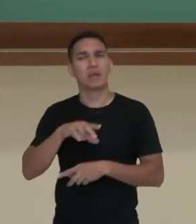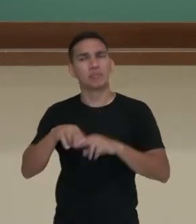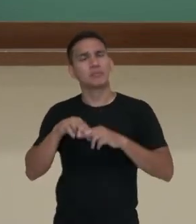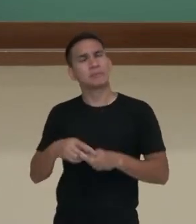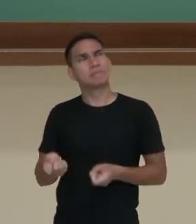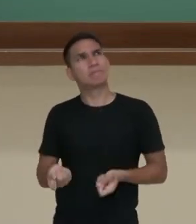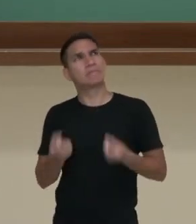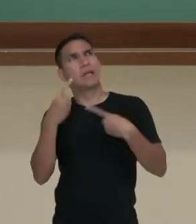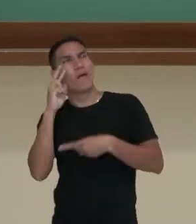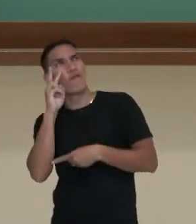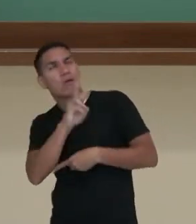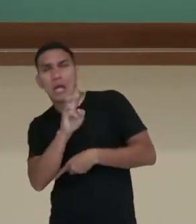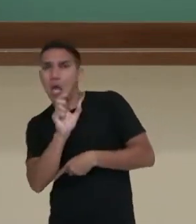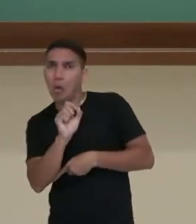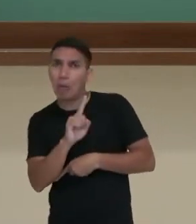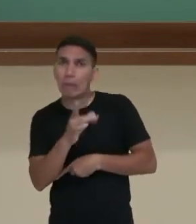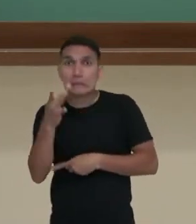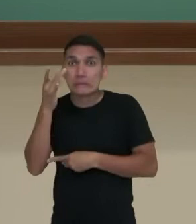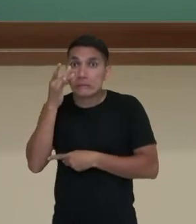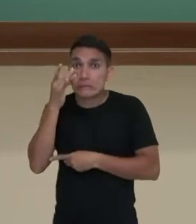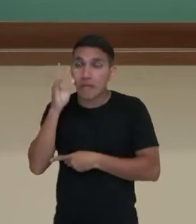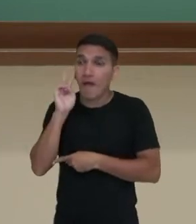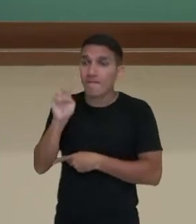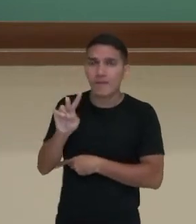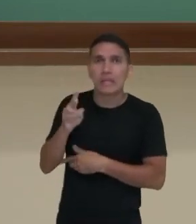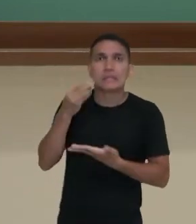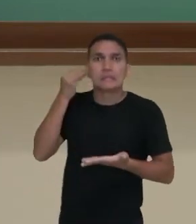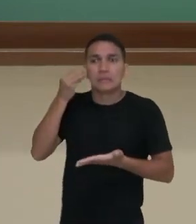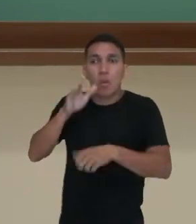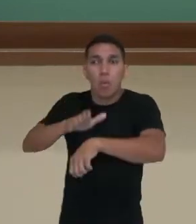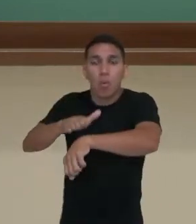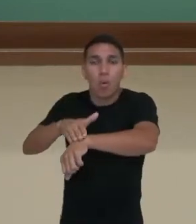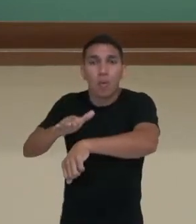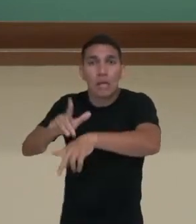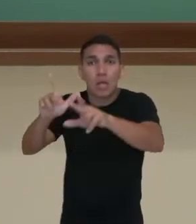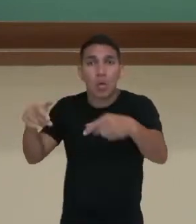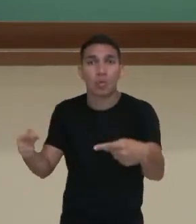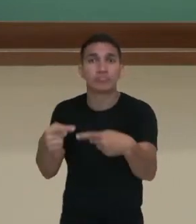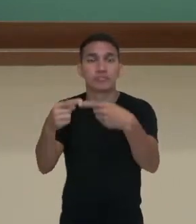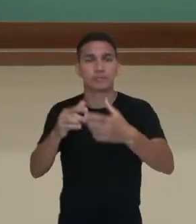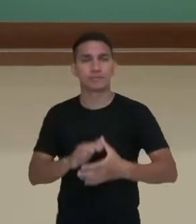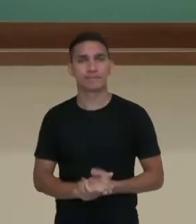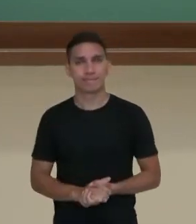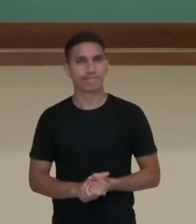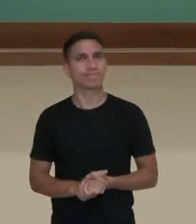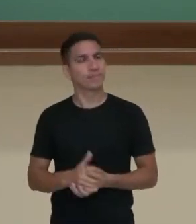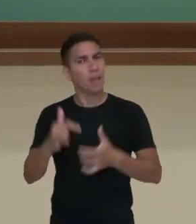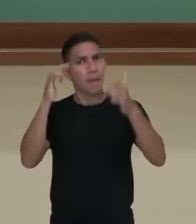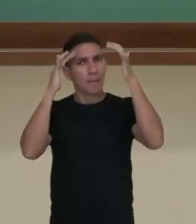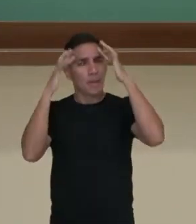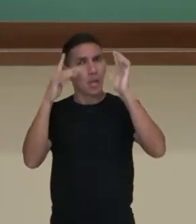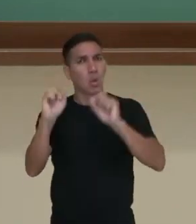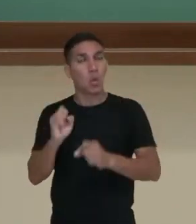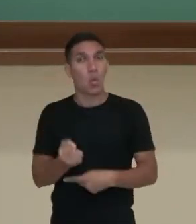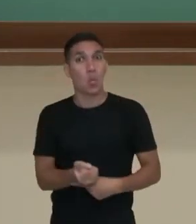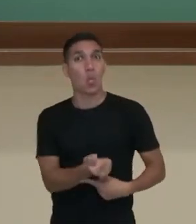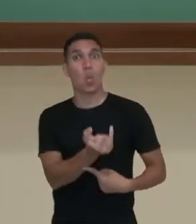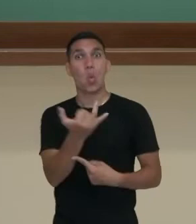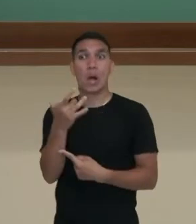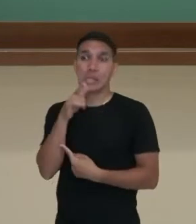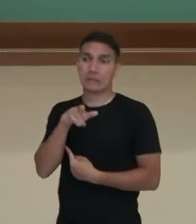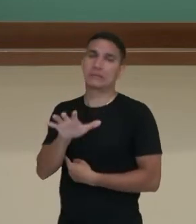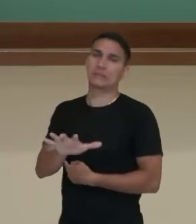vão ter é de estar vivendo aquele momento da história, né? Pensa quanto isso